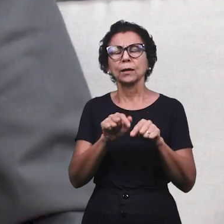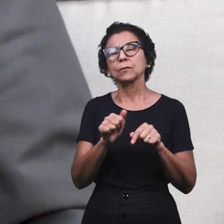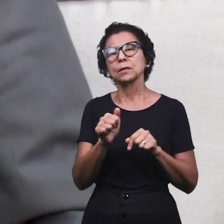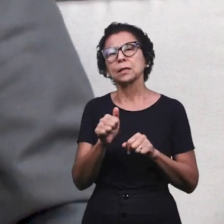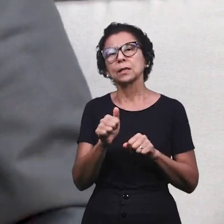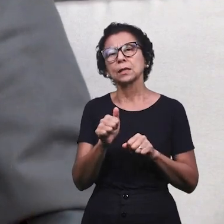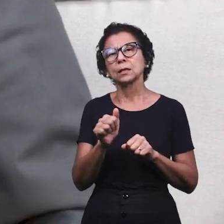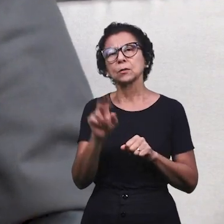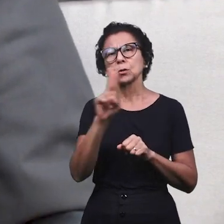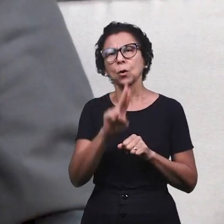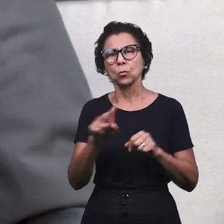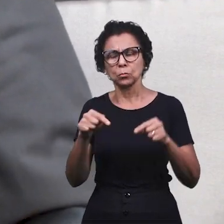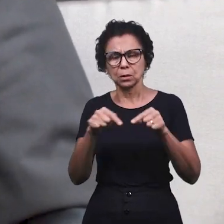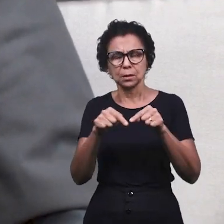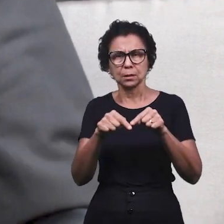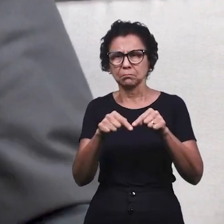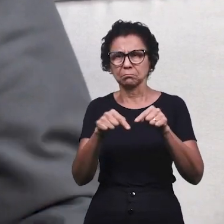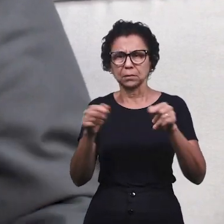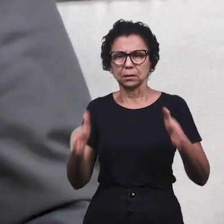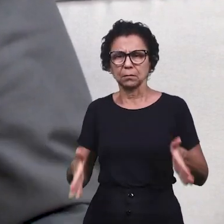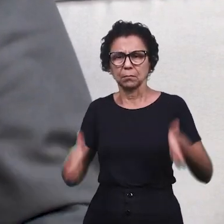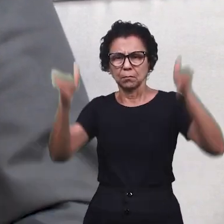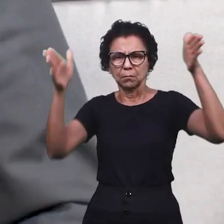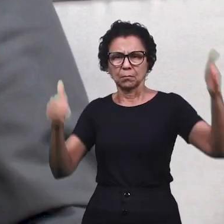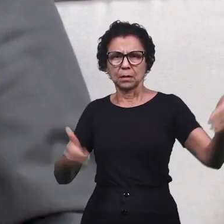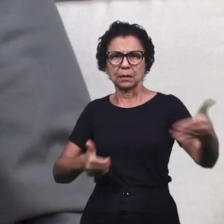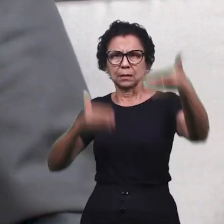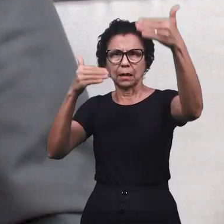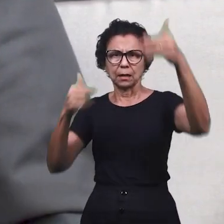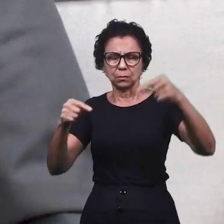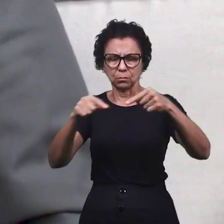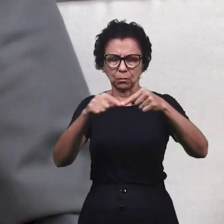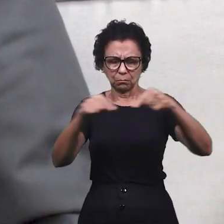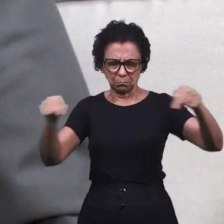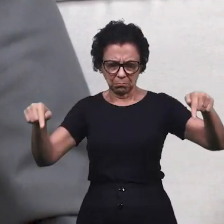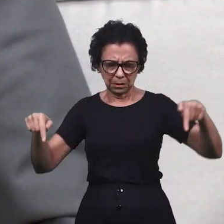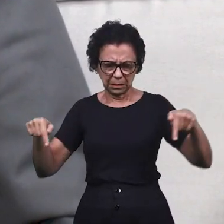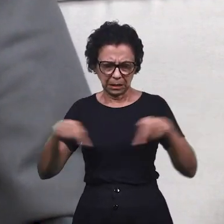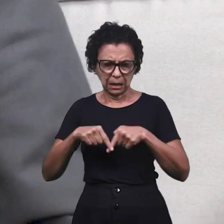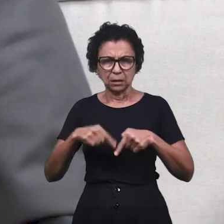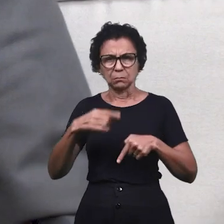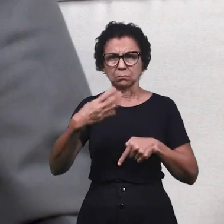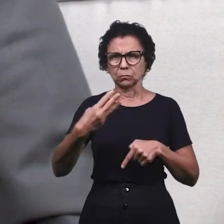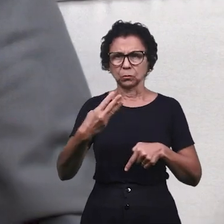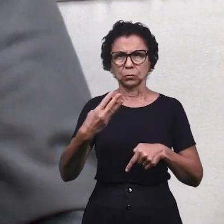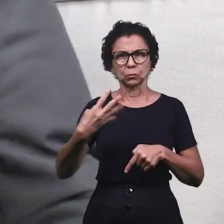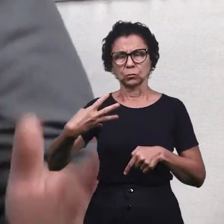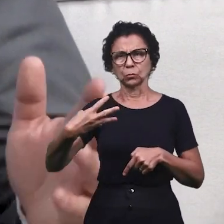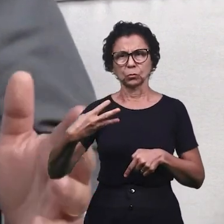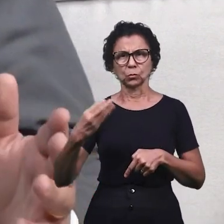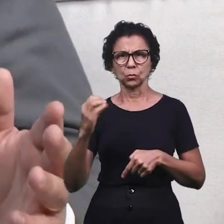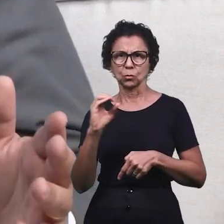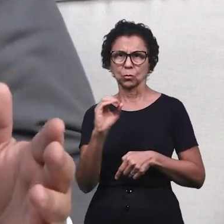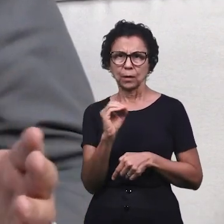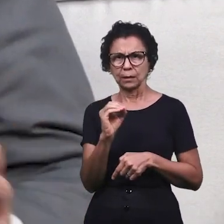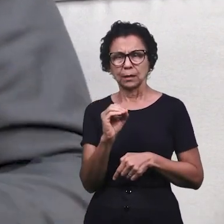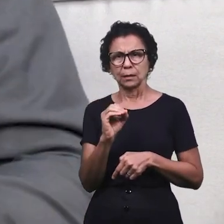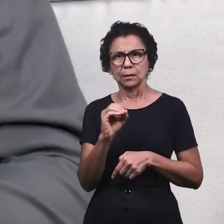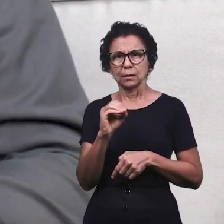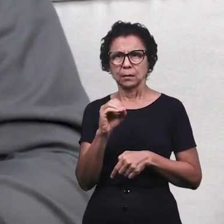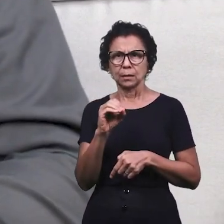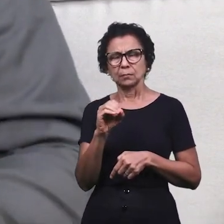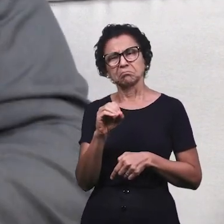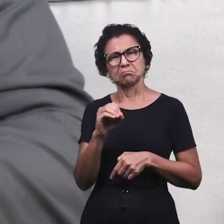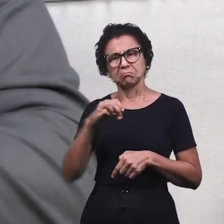do container. Ok. De 40, de 20 pés que seja, normalmente é de 40. E aí, ao invés de você encher o container